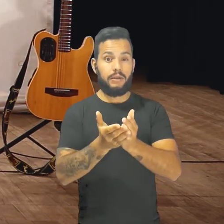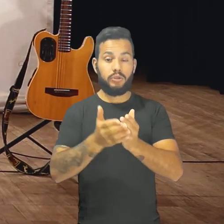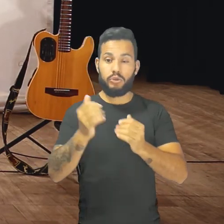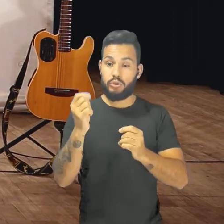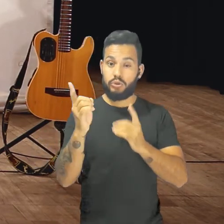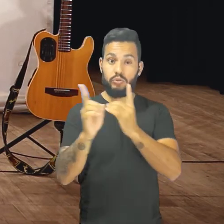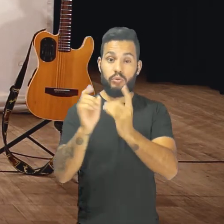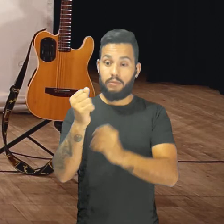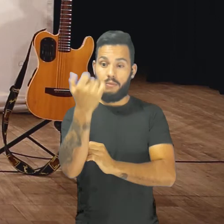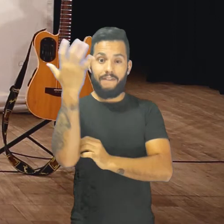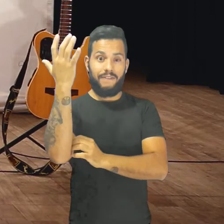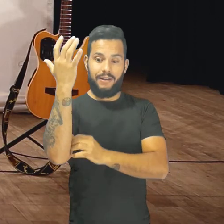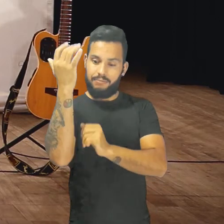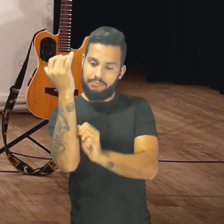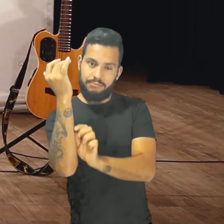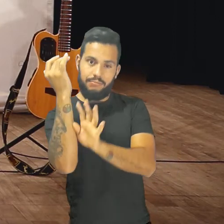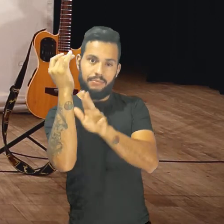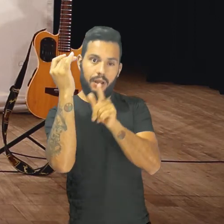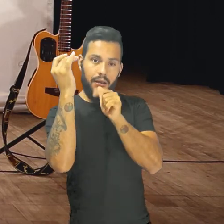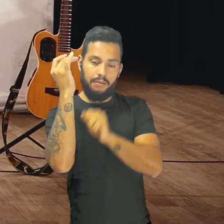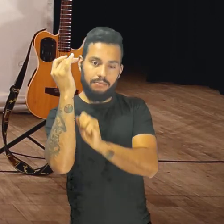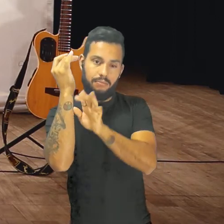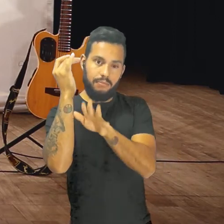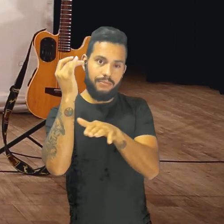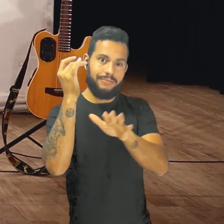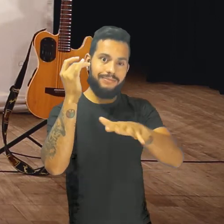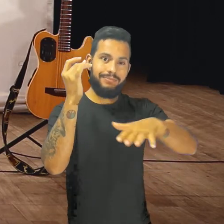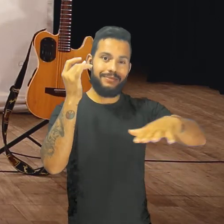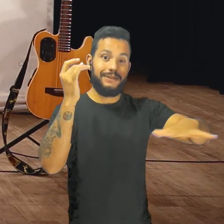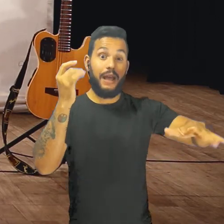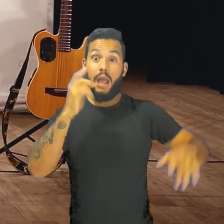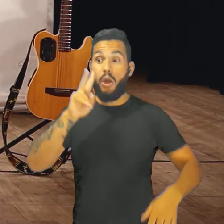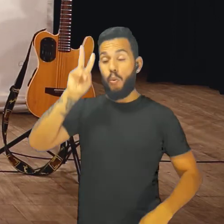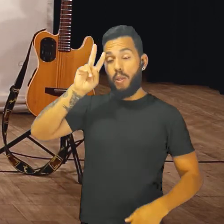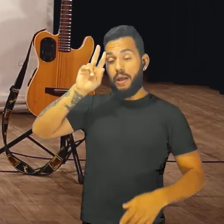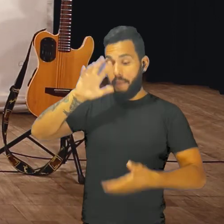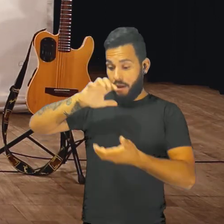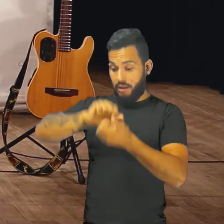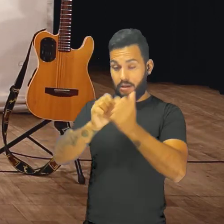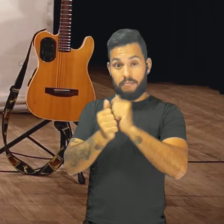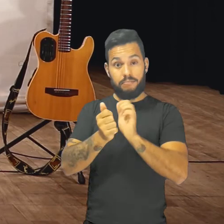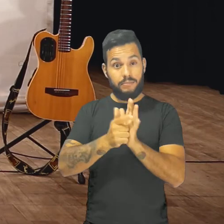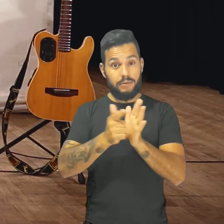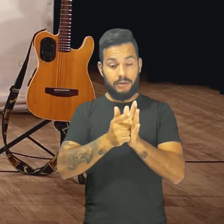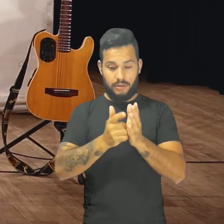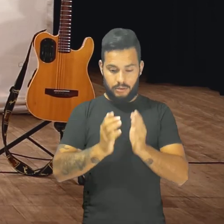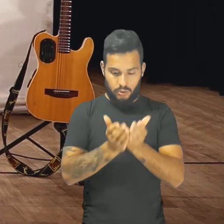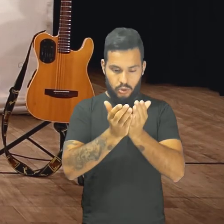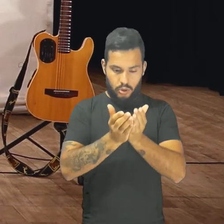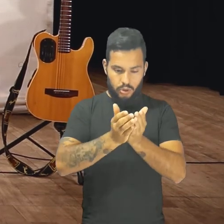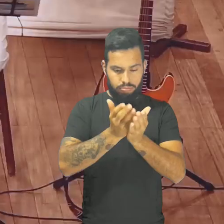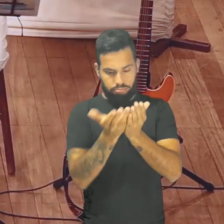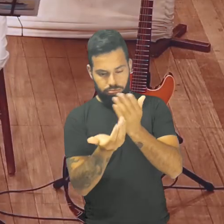veio da água da fonte, lembrei-me dos origamis da mamãe. Desmanchei o barquinho de papel e tentei fazer um